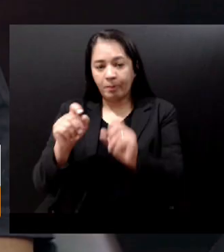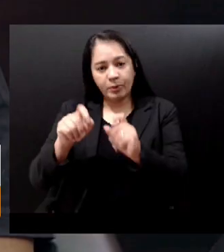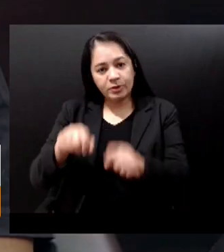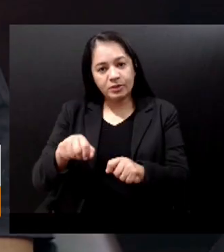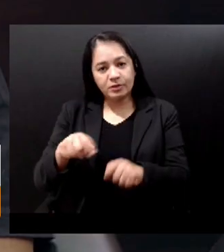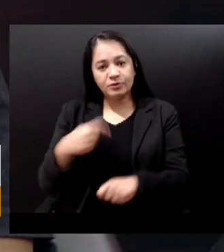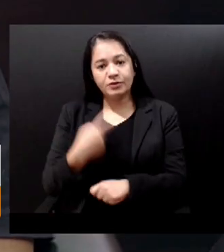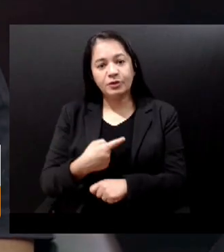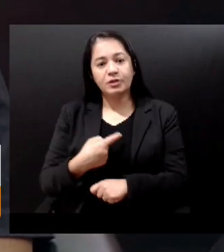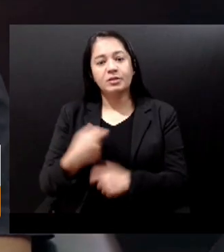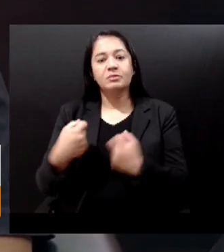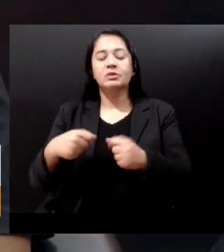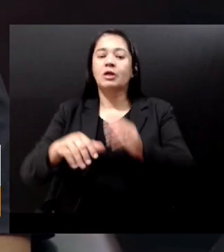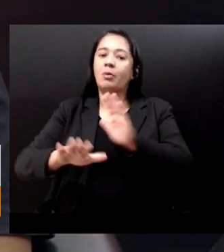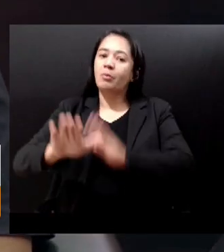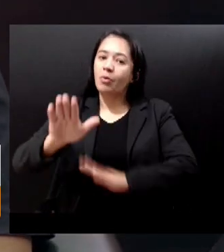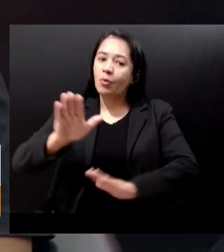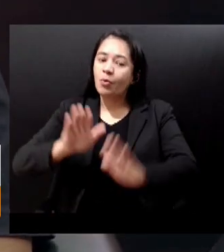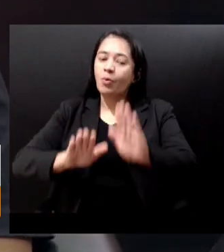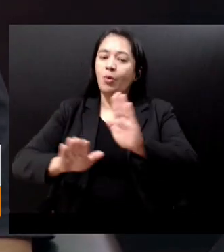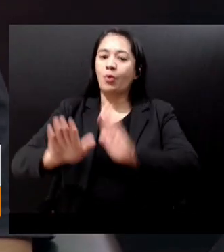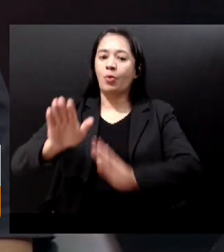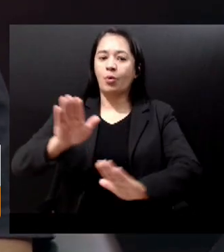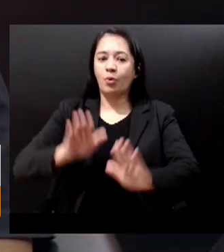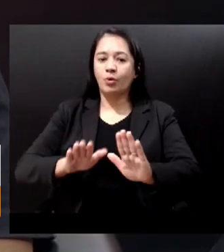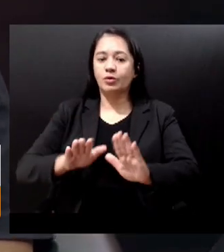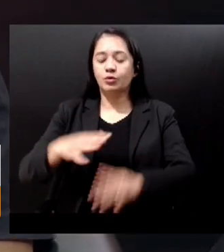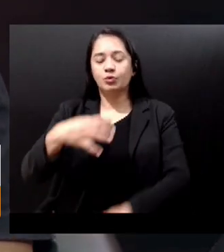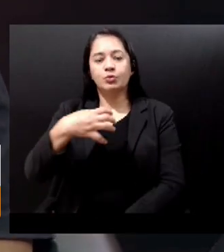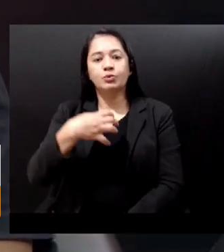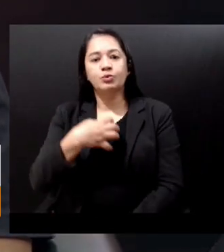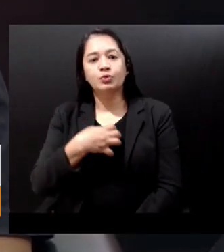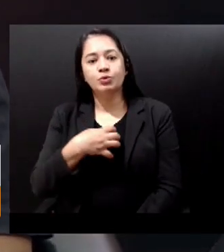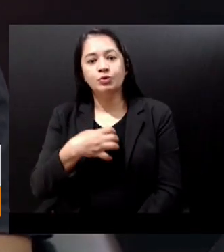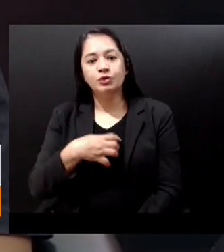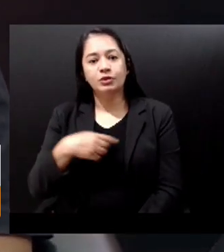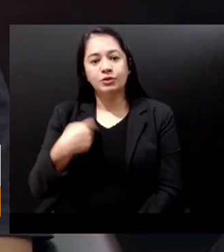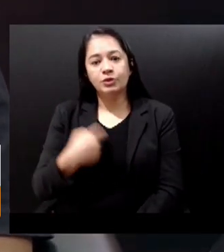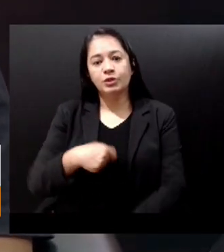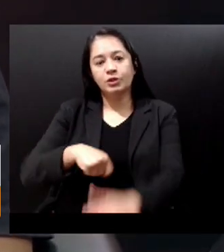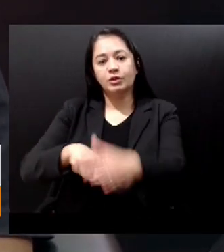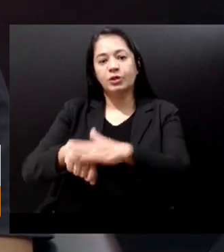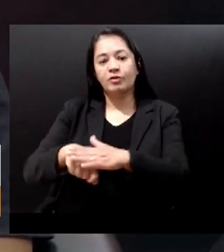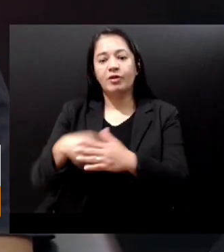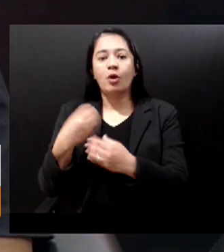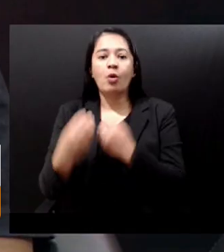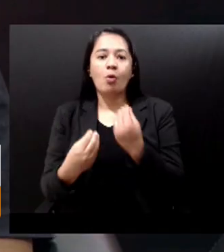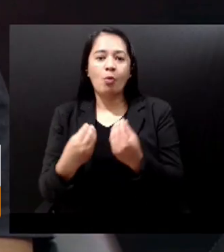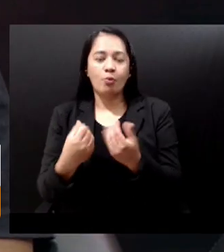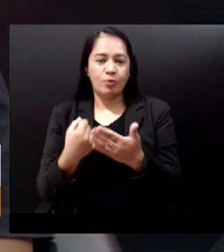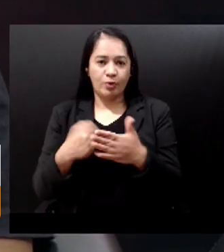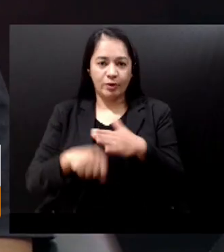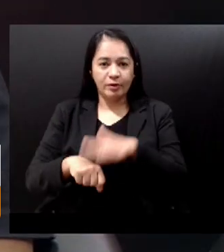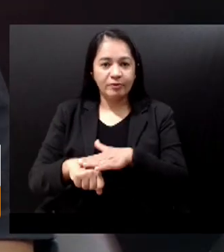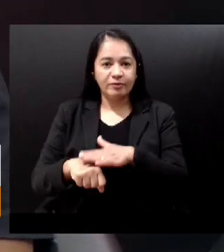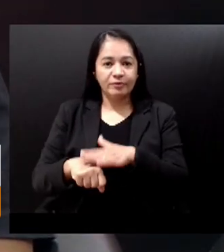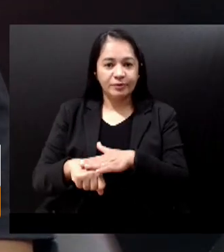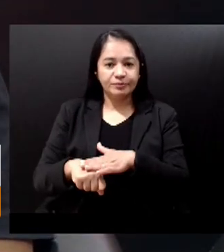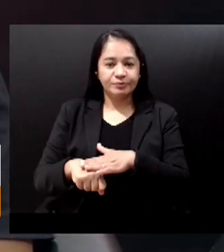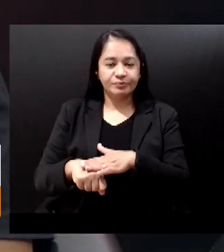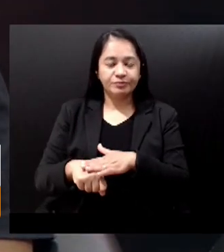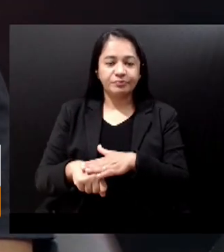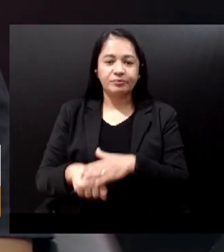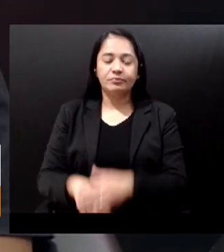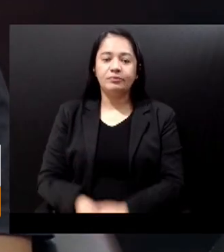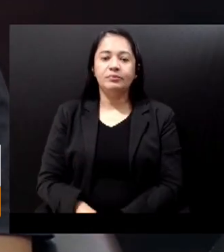cuidado com a forma que a gente faz, como a gente faz, e e a gente tem que tomar muito cuidado